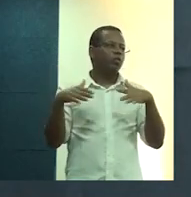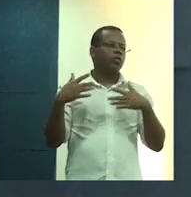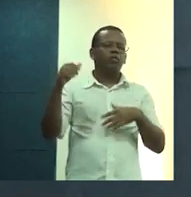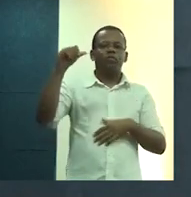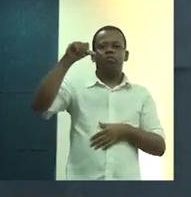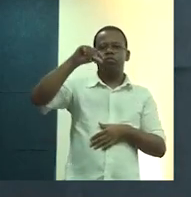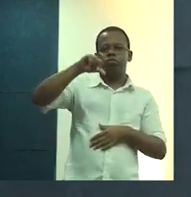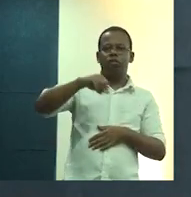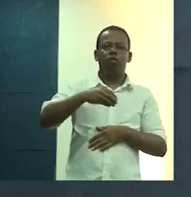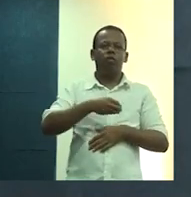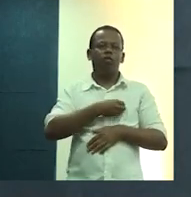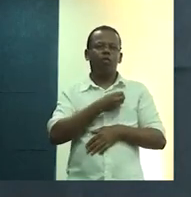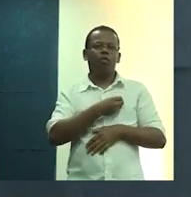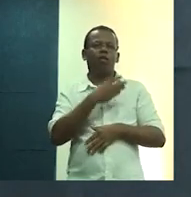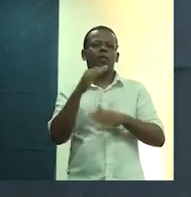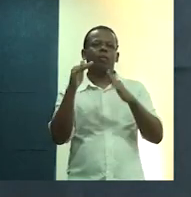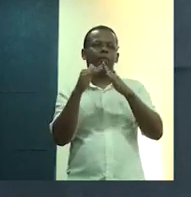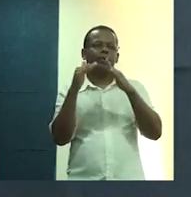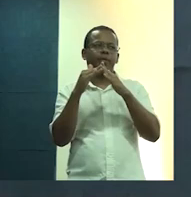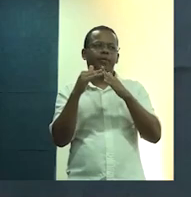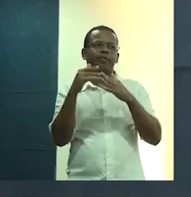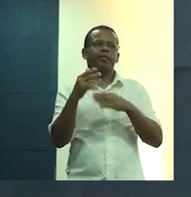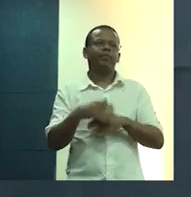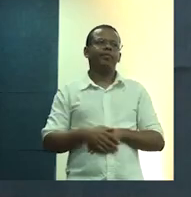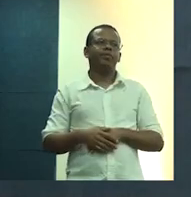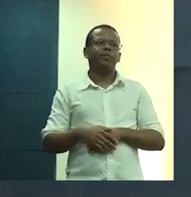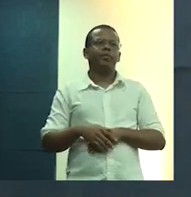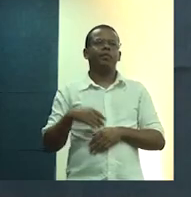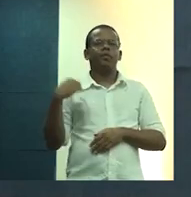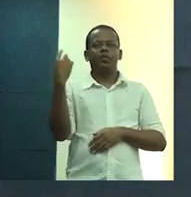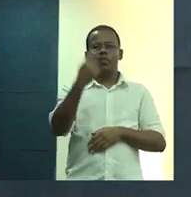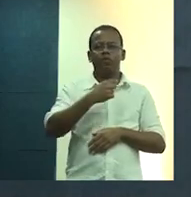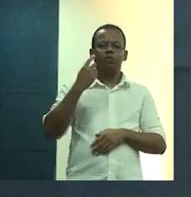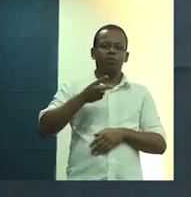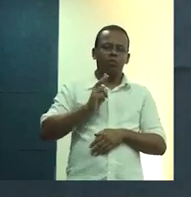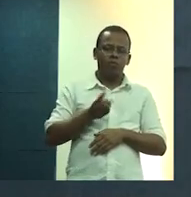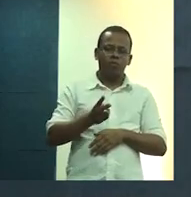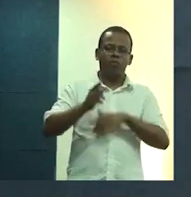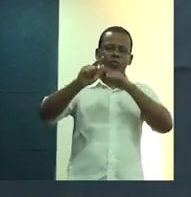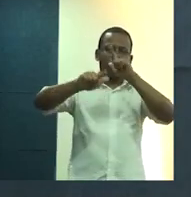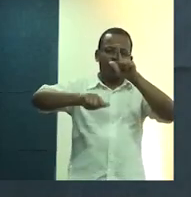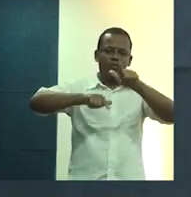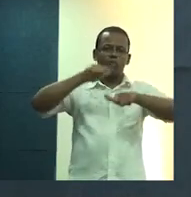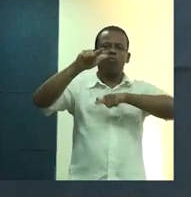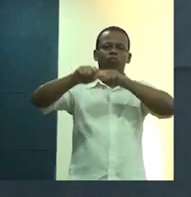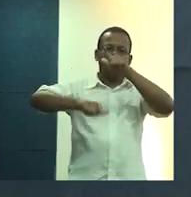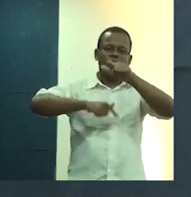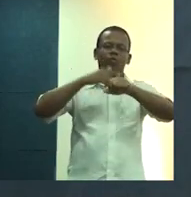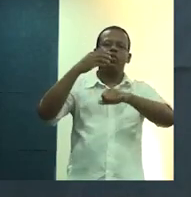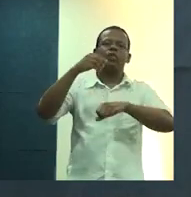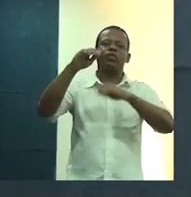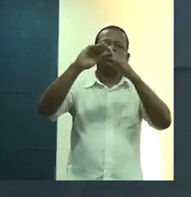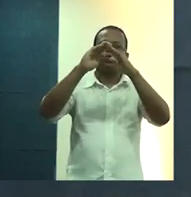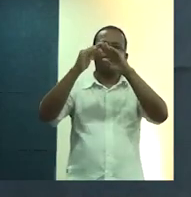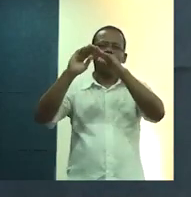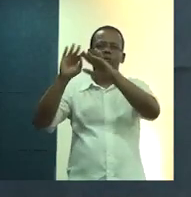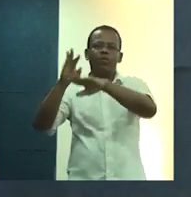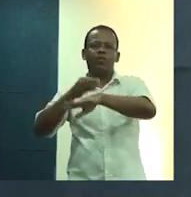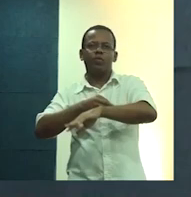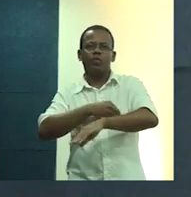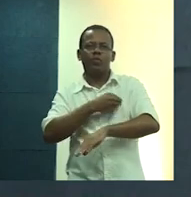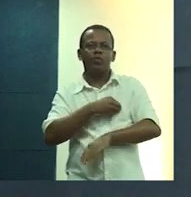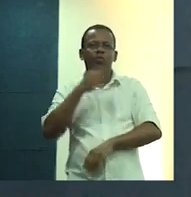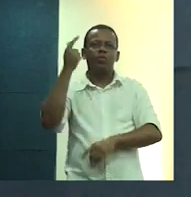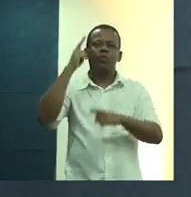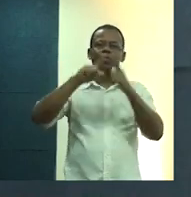condições de vida que piores condições de vida então a gente vai estar atuando aqui no no Periferia viva atingindo